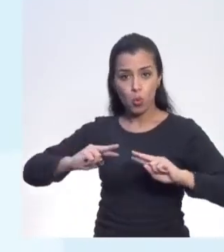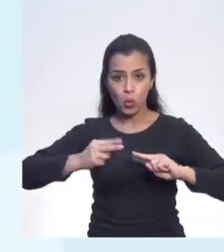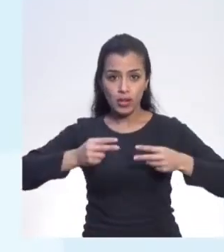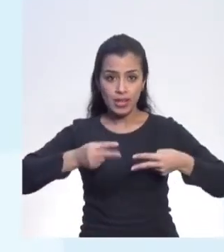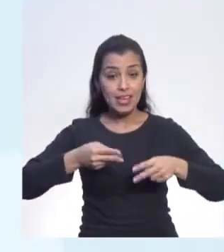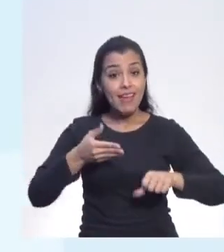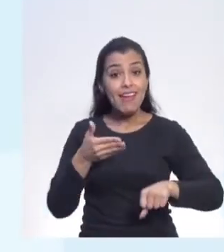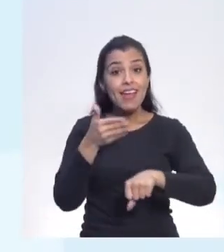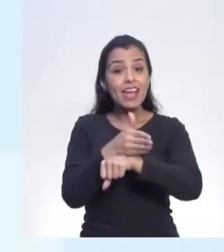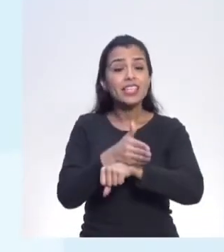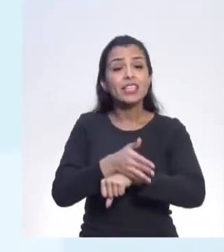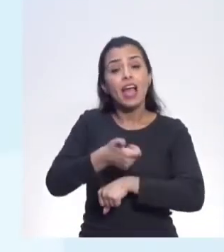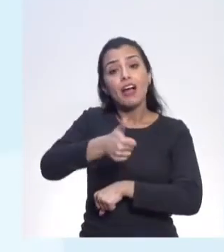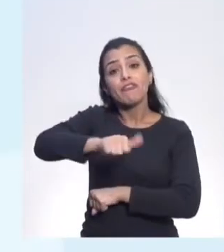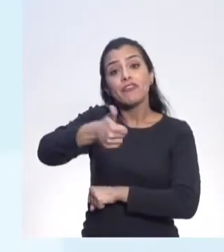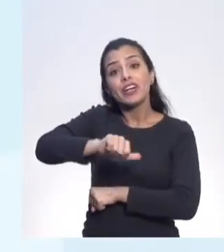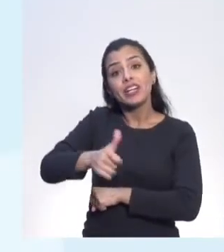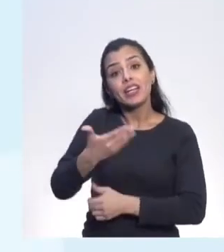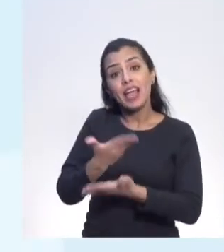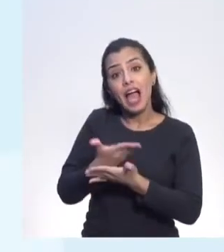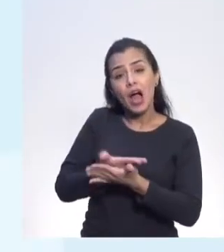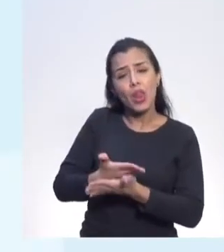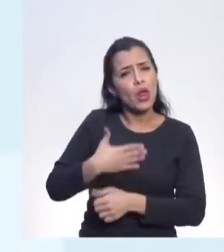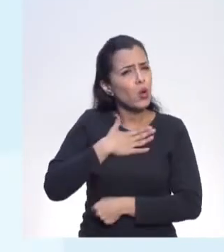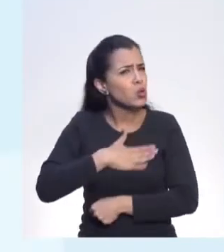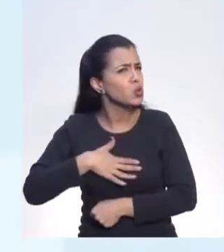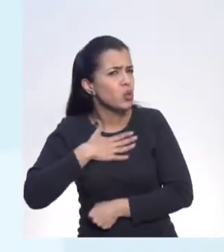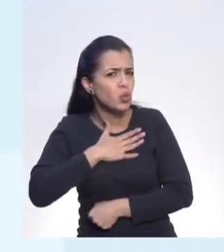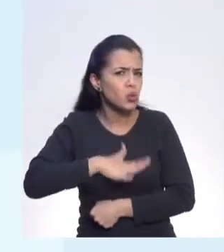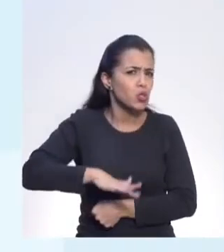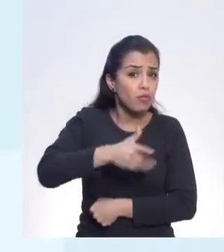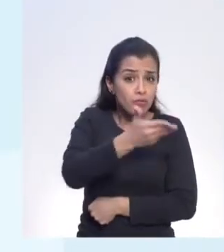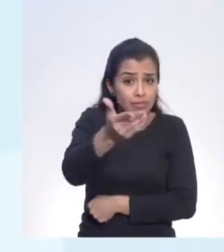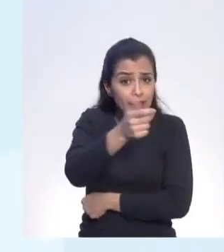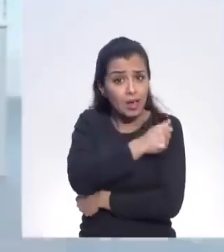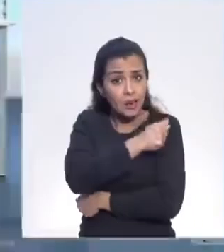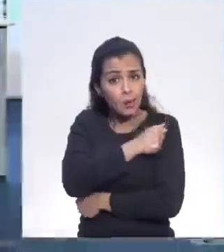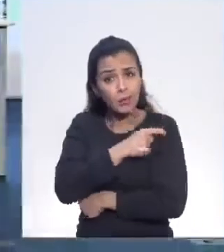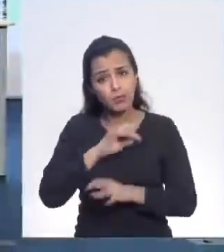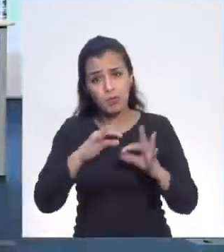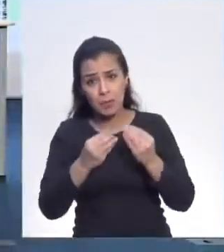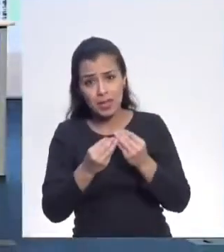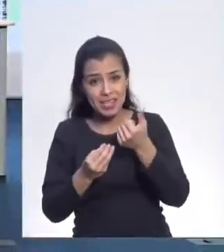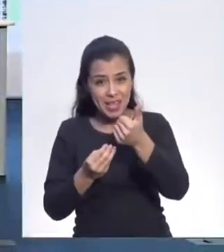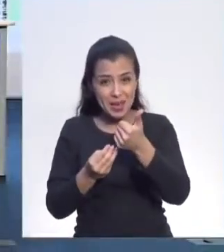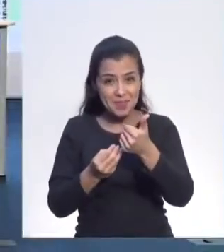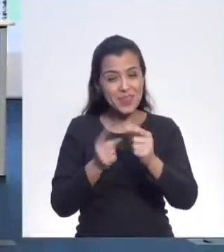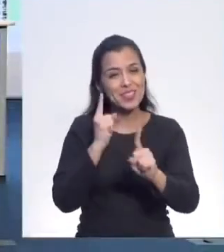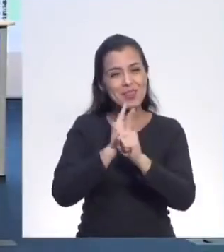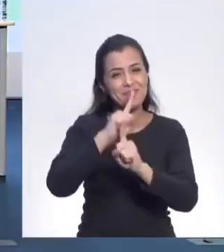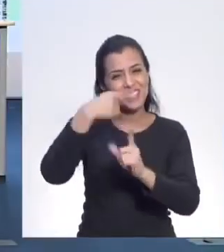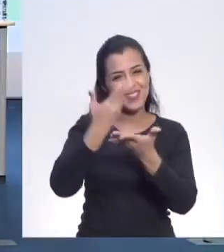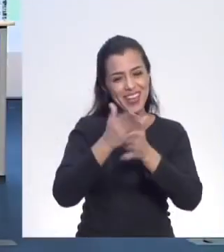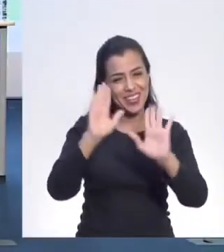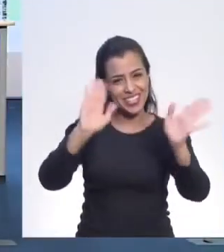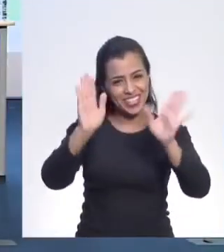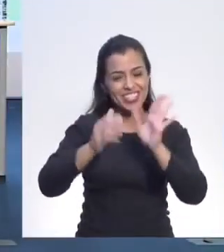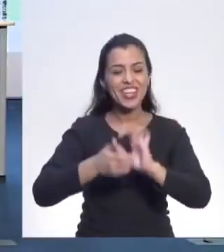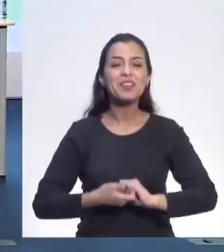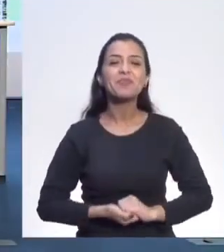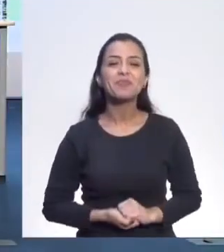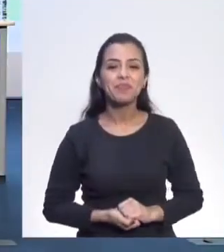avaliem a nossa aula, fala se você gostou. Professor, aluno, pai, tá bom? Avalie e diga o que vocês acharam. Até uma próxima aula, pessoal. Tchau, tchau. Até